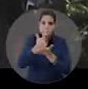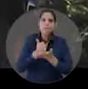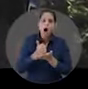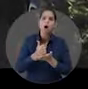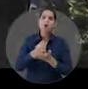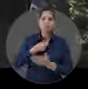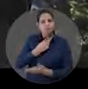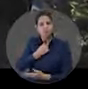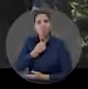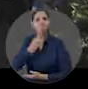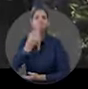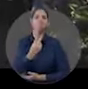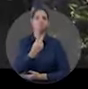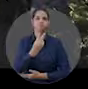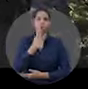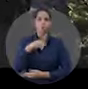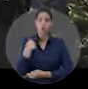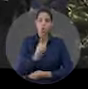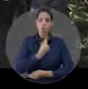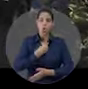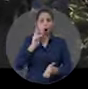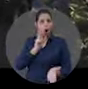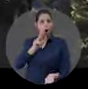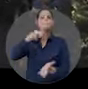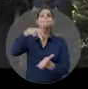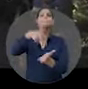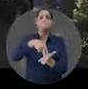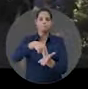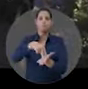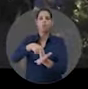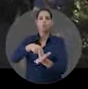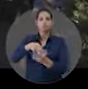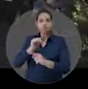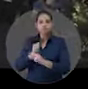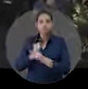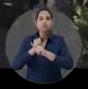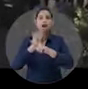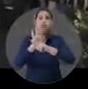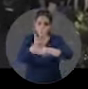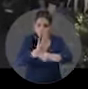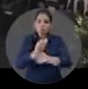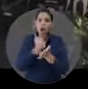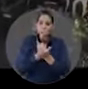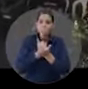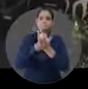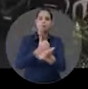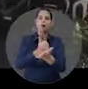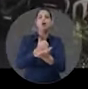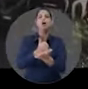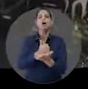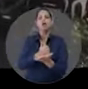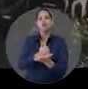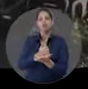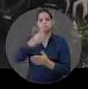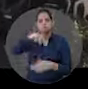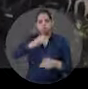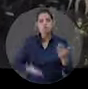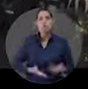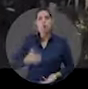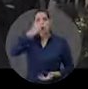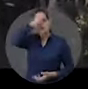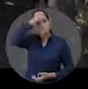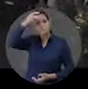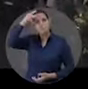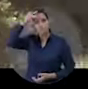o nosso apoio, a nossa voz e o nosso posicionamento a favor dos direitos sagrados e consagrados